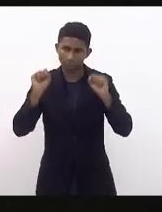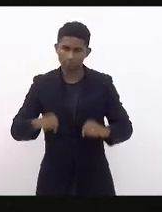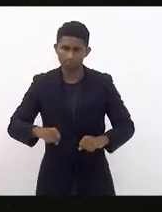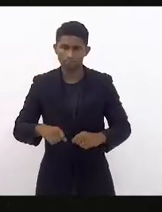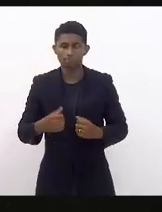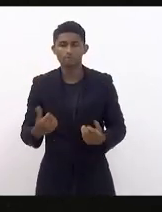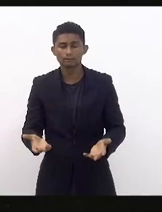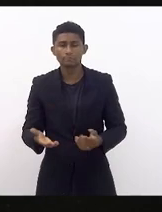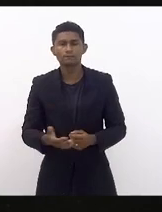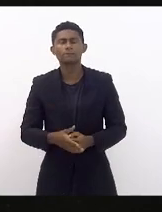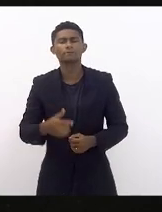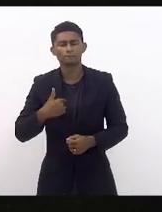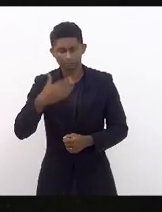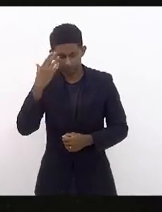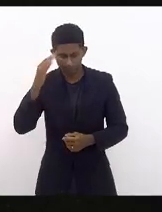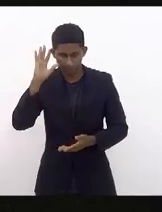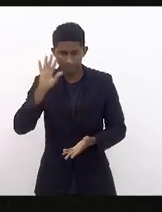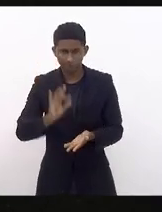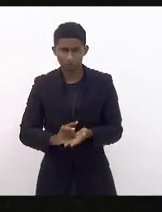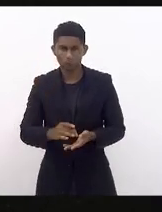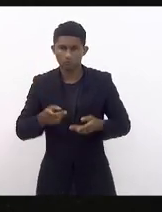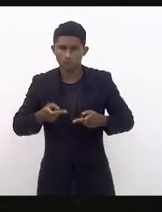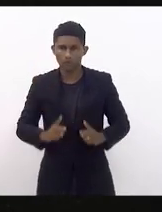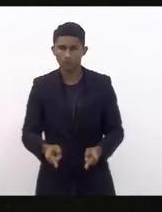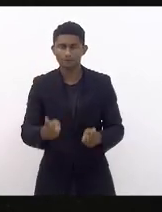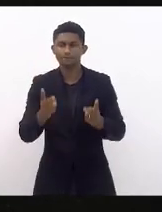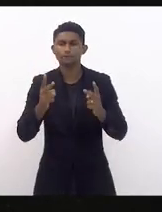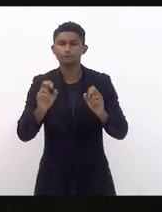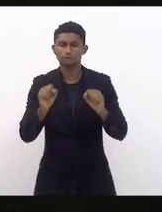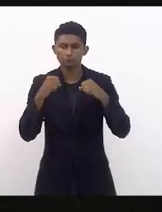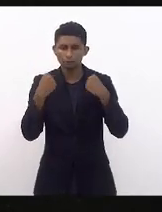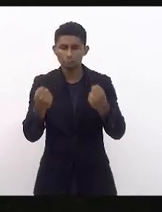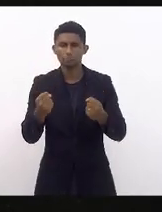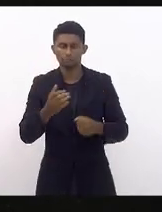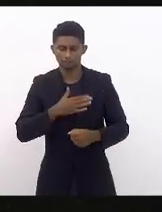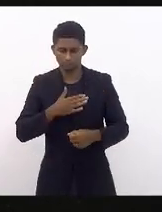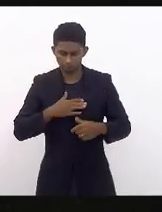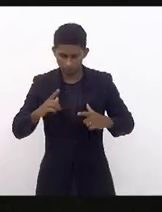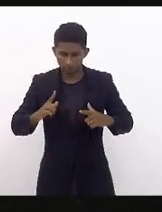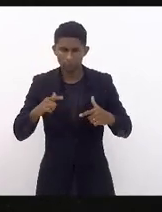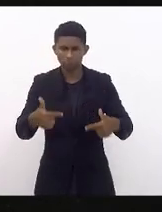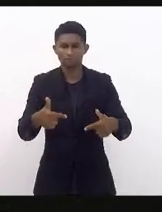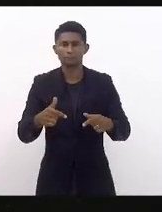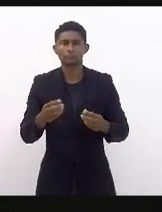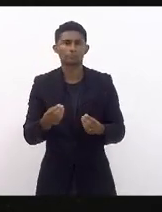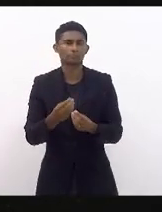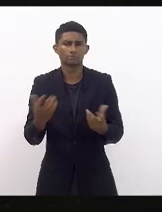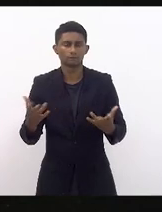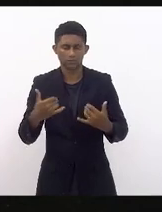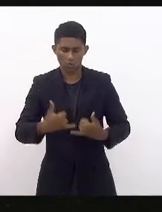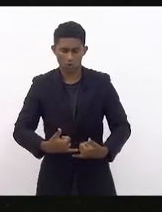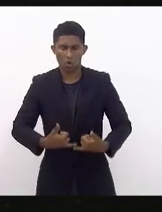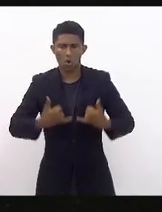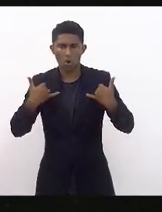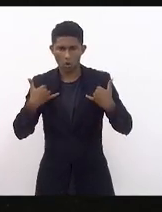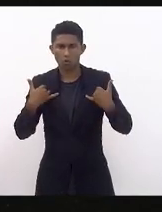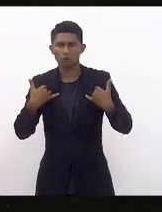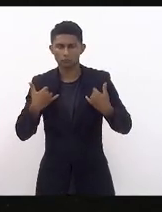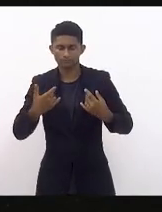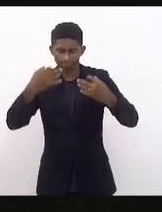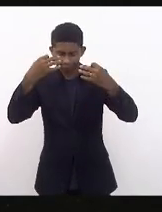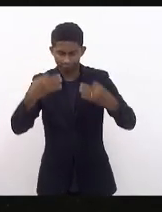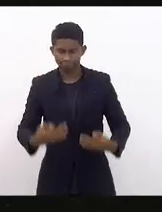Convicto desta verdade, sempre procurei pautar os meus atos em defesa da honra e da dignidade nos